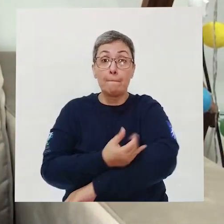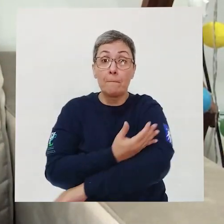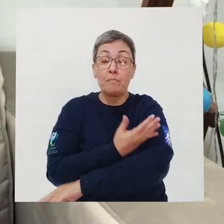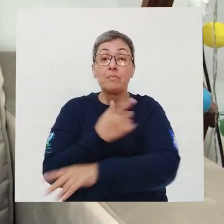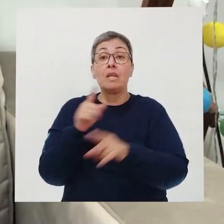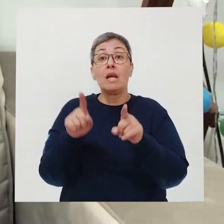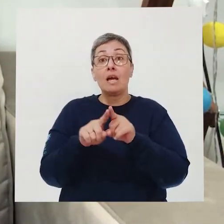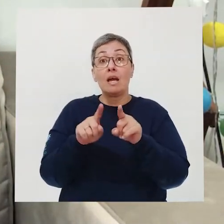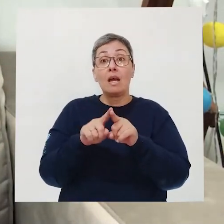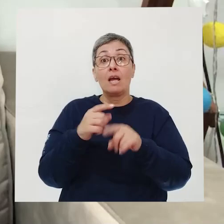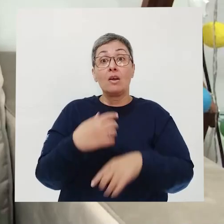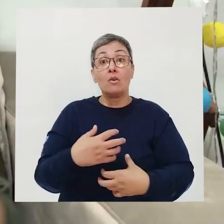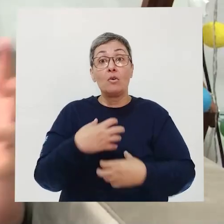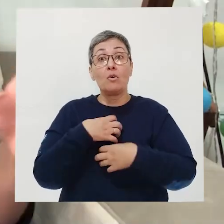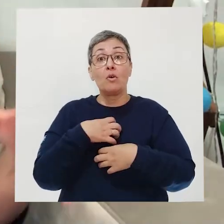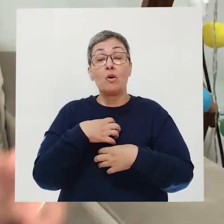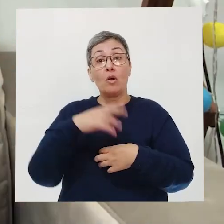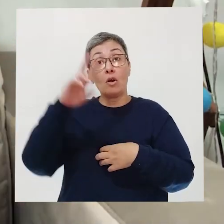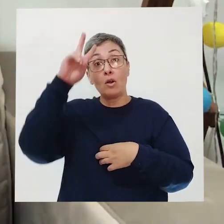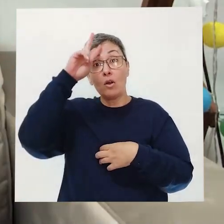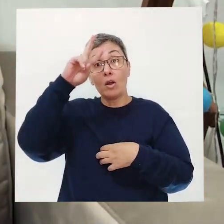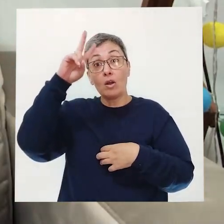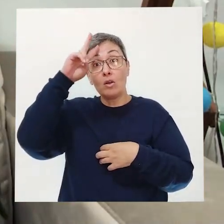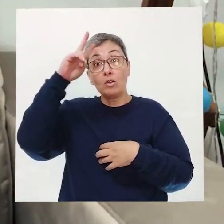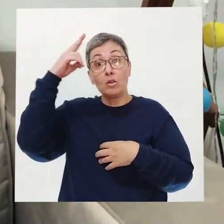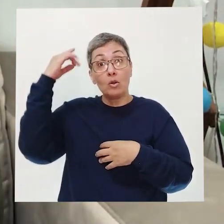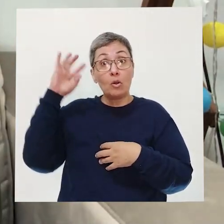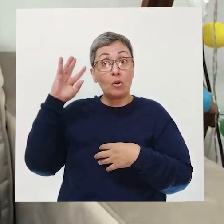E aí o sentimento vem já